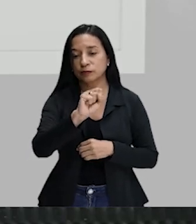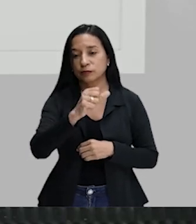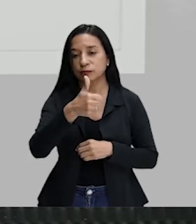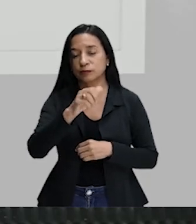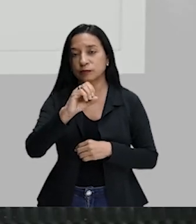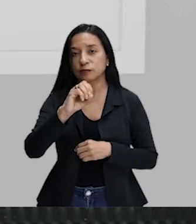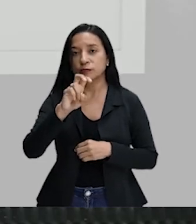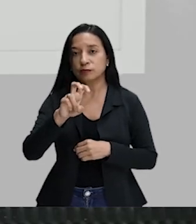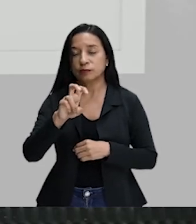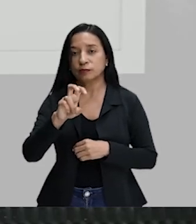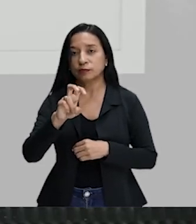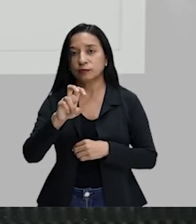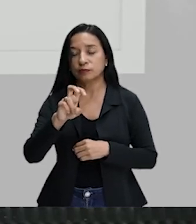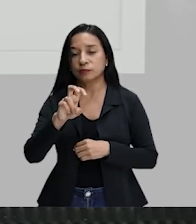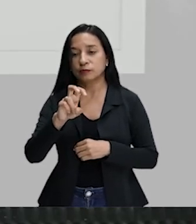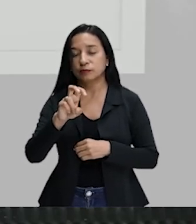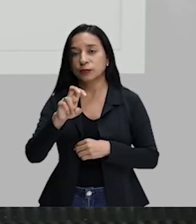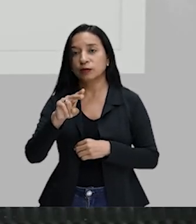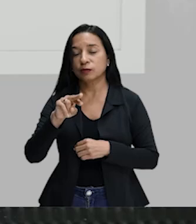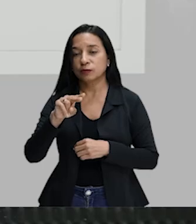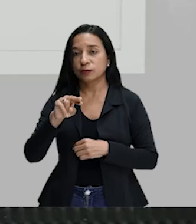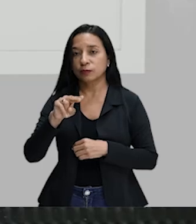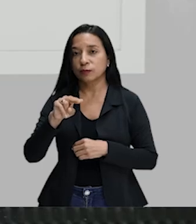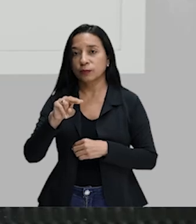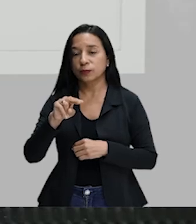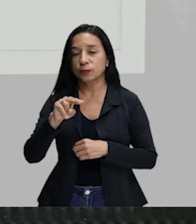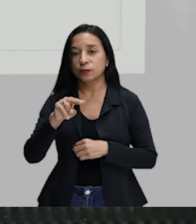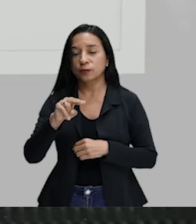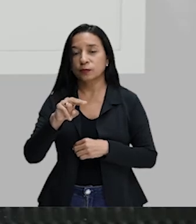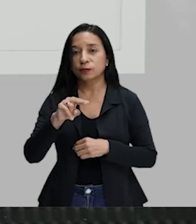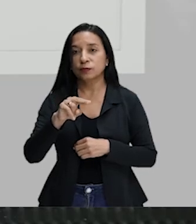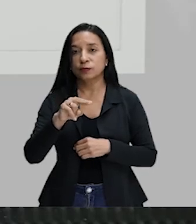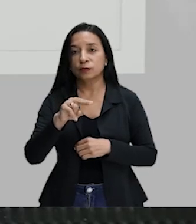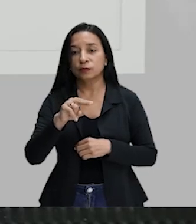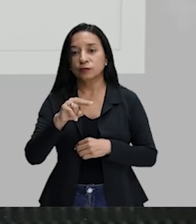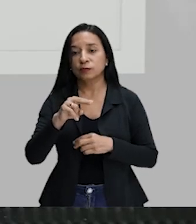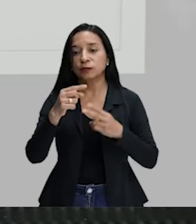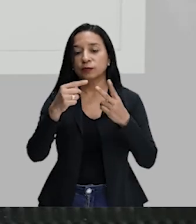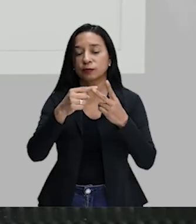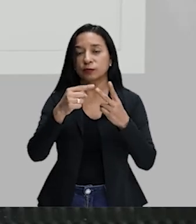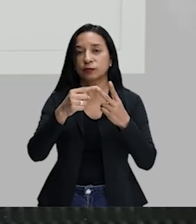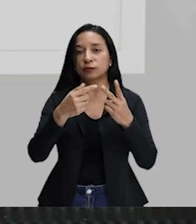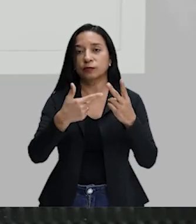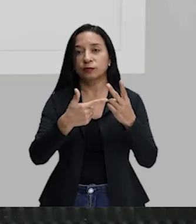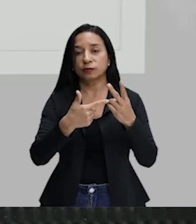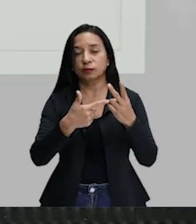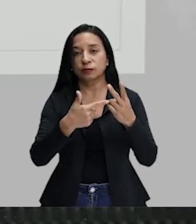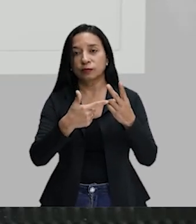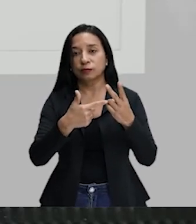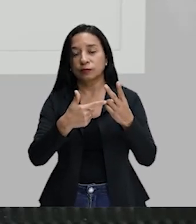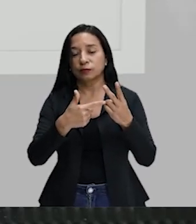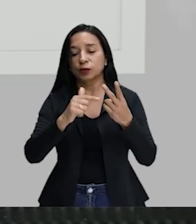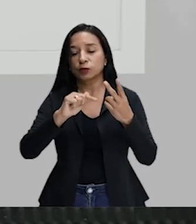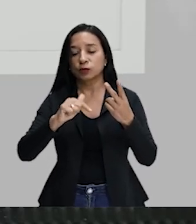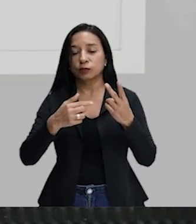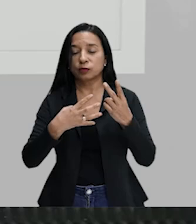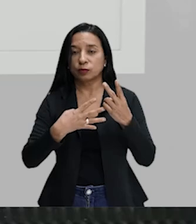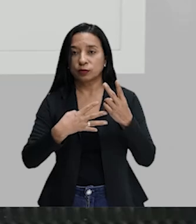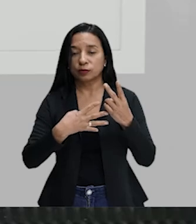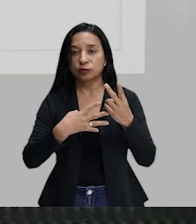105 vai ser igual a raiz de 2 sobre 4,